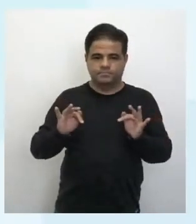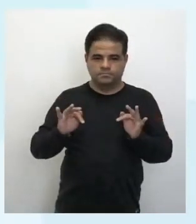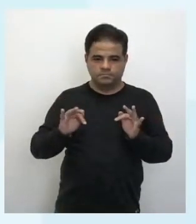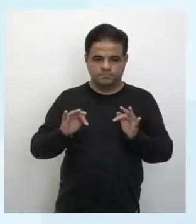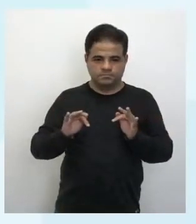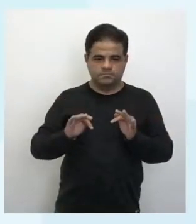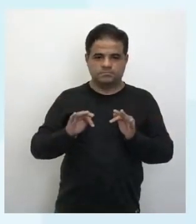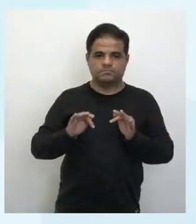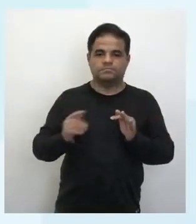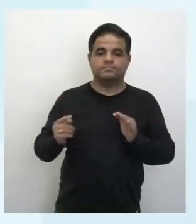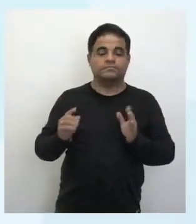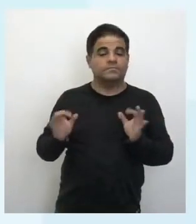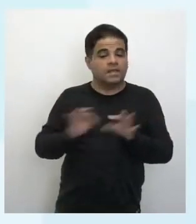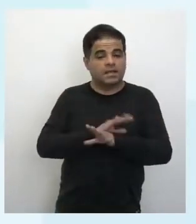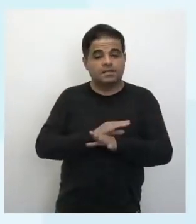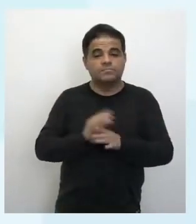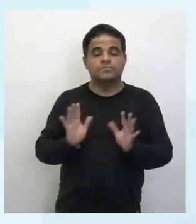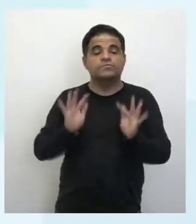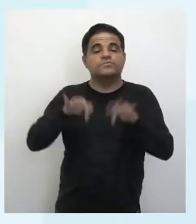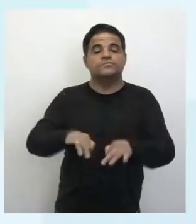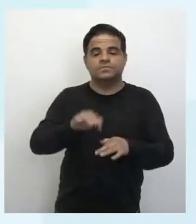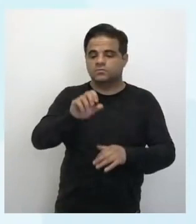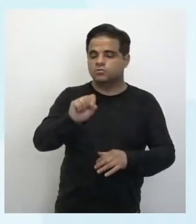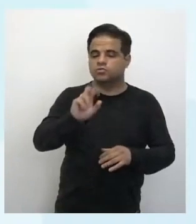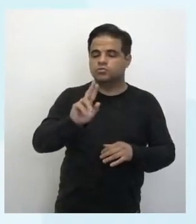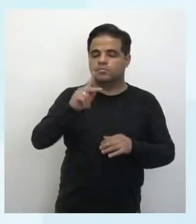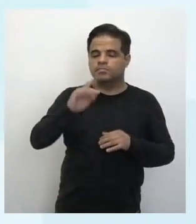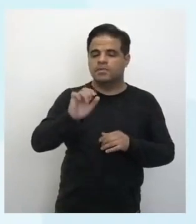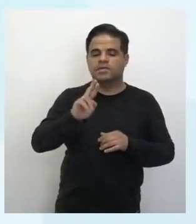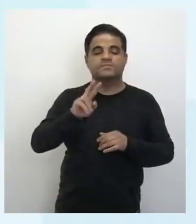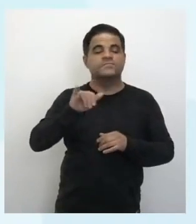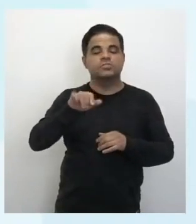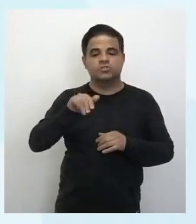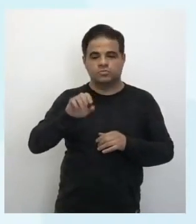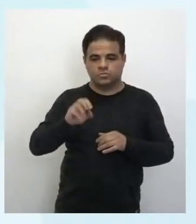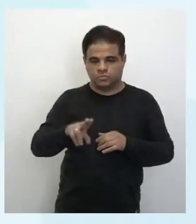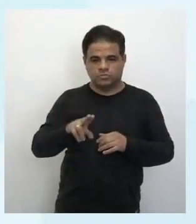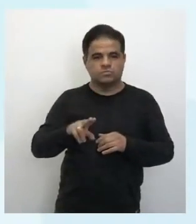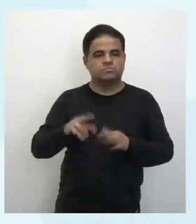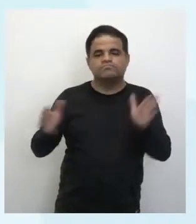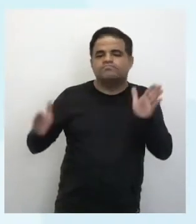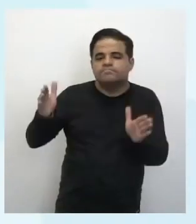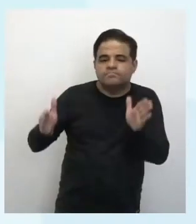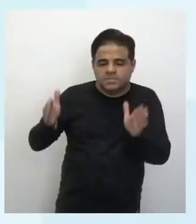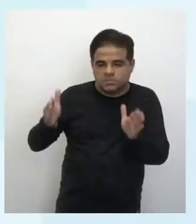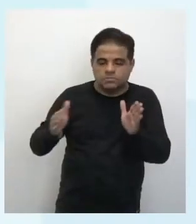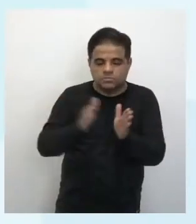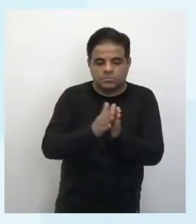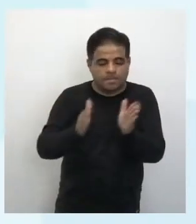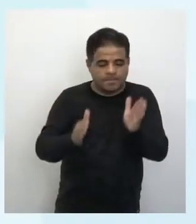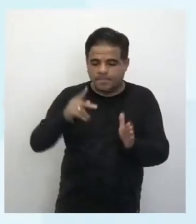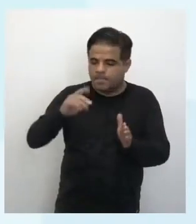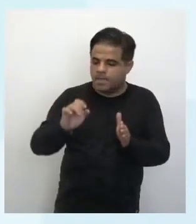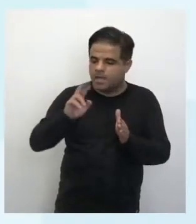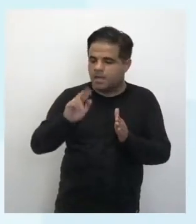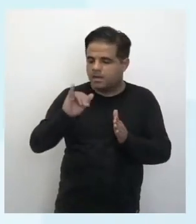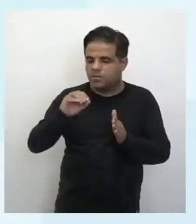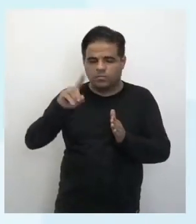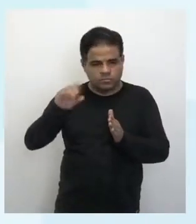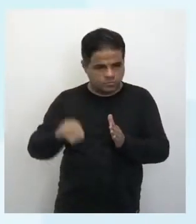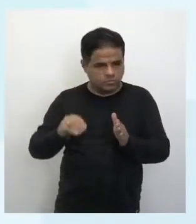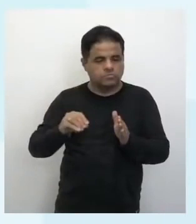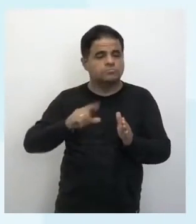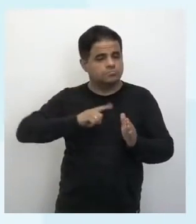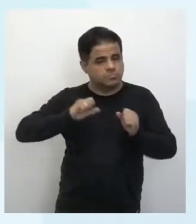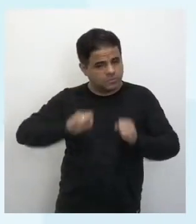no supervisionou. Né? Quando a gente tem esse trecho, a gente chama de período. Um parágrafo, por exemplo, pode ter vários períodos, né? Ter